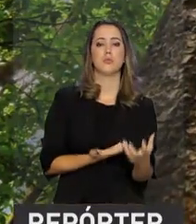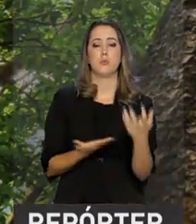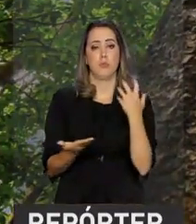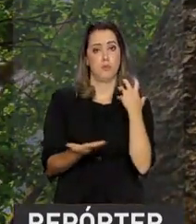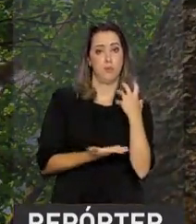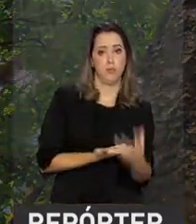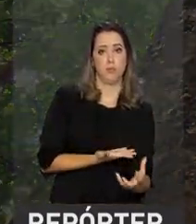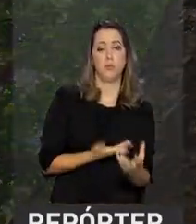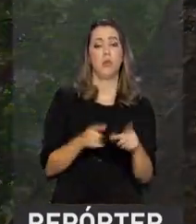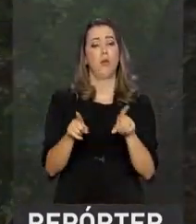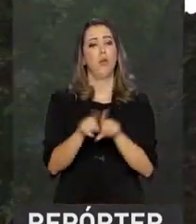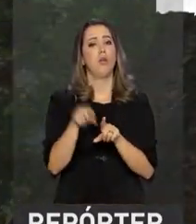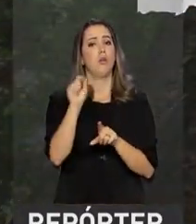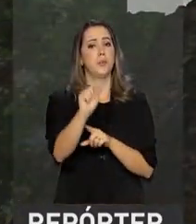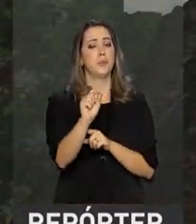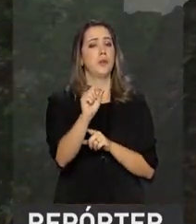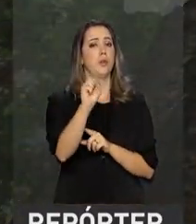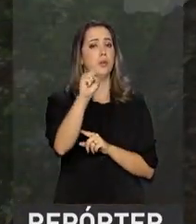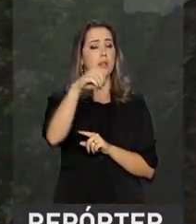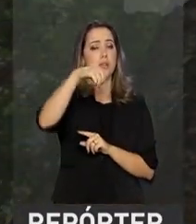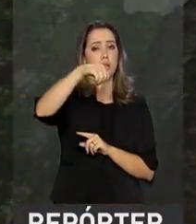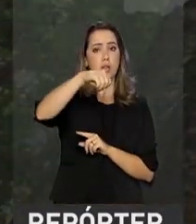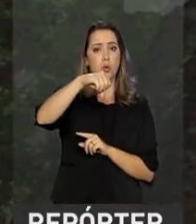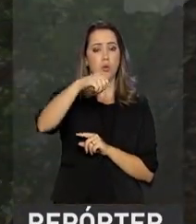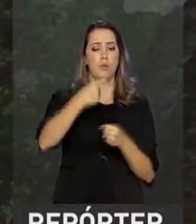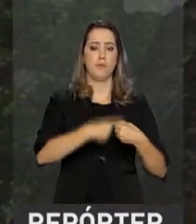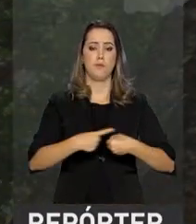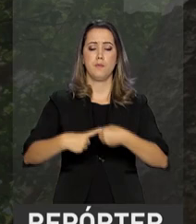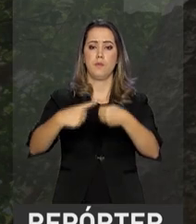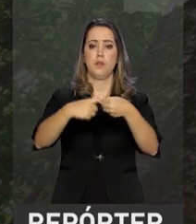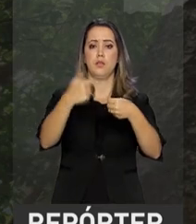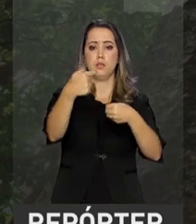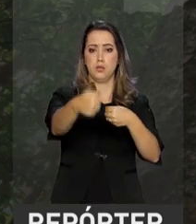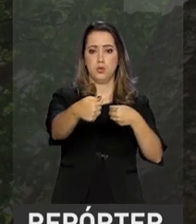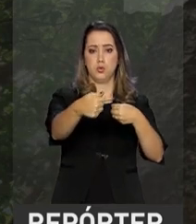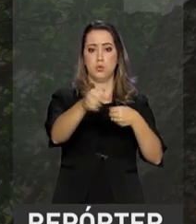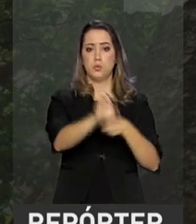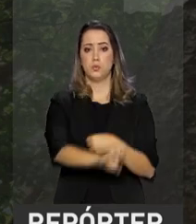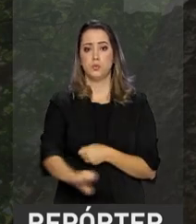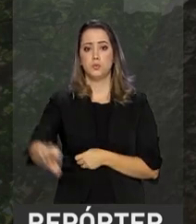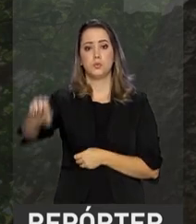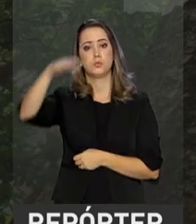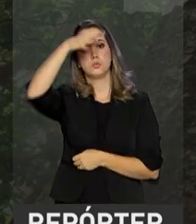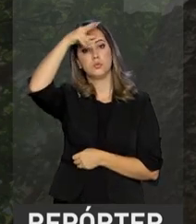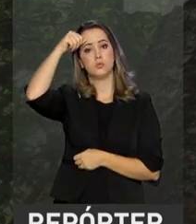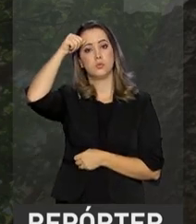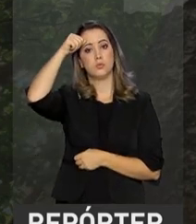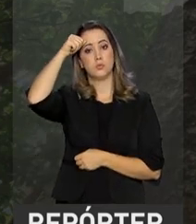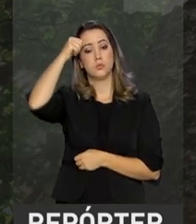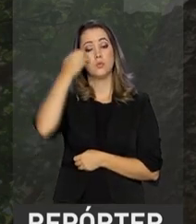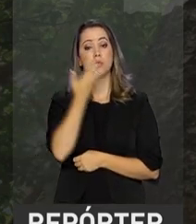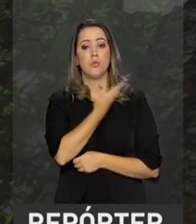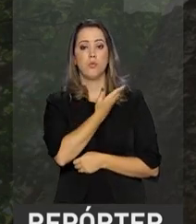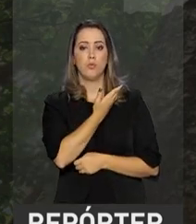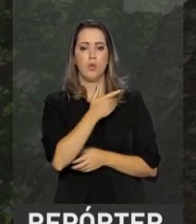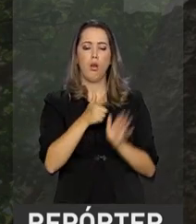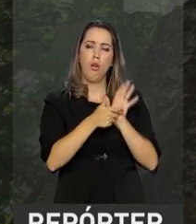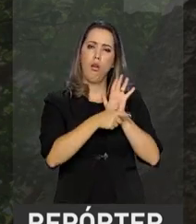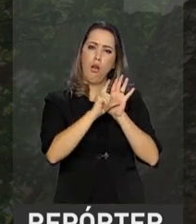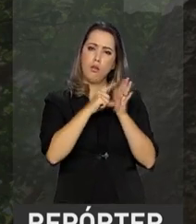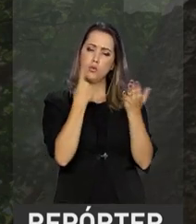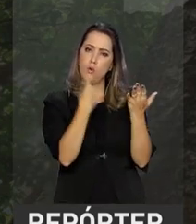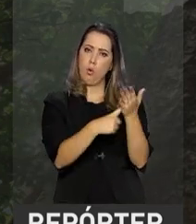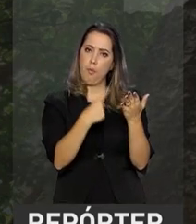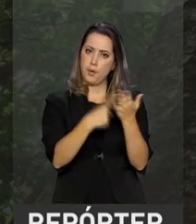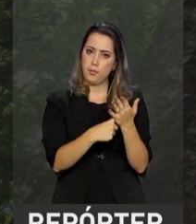vale para 89 municípios de sete estados produtores de soja e que estão na amazônia antes do acordo